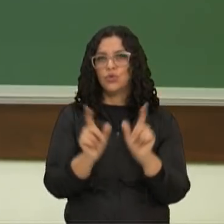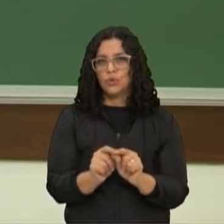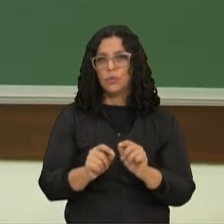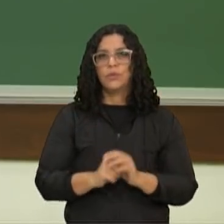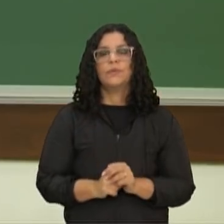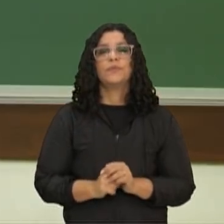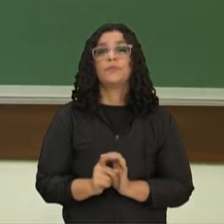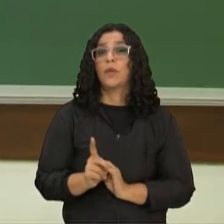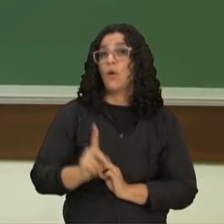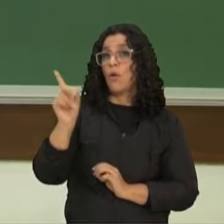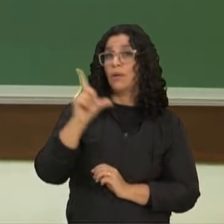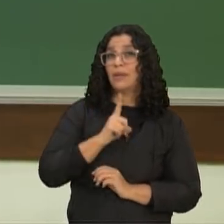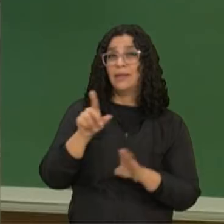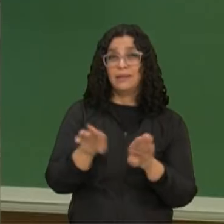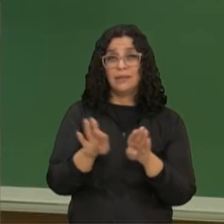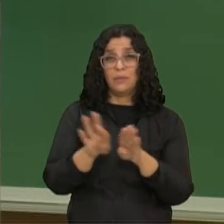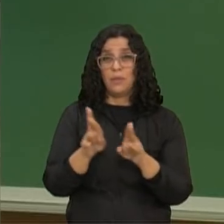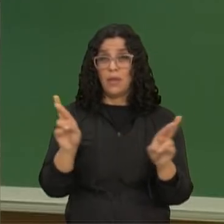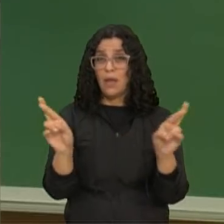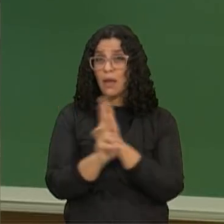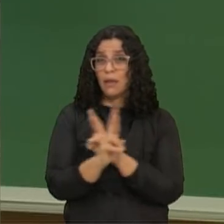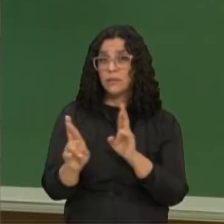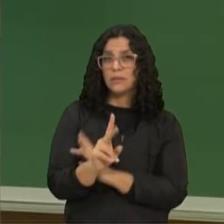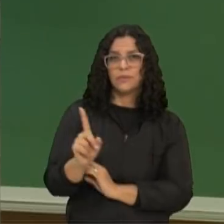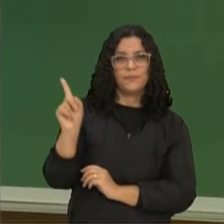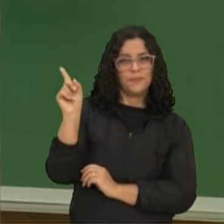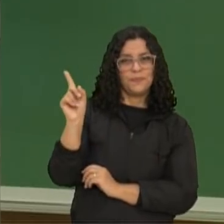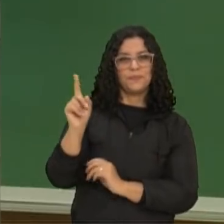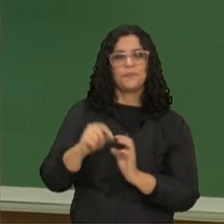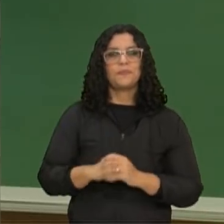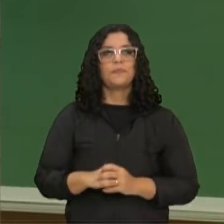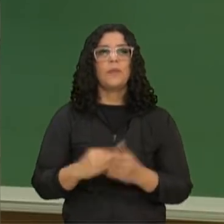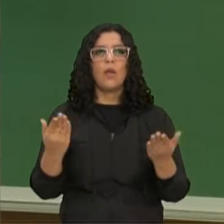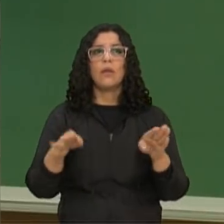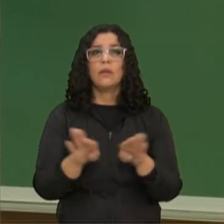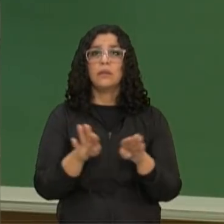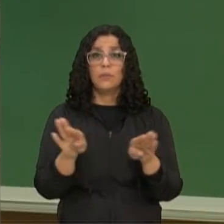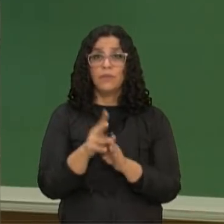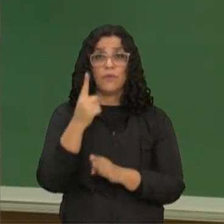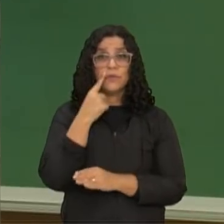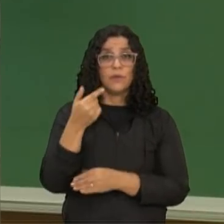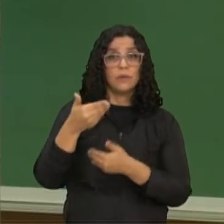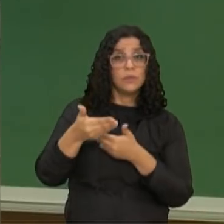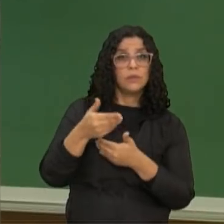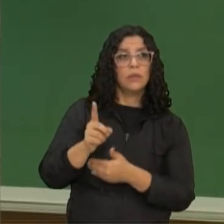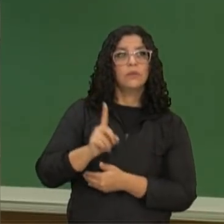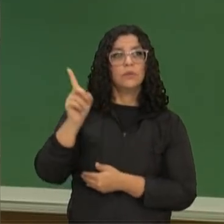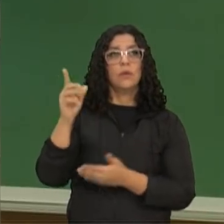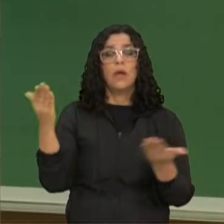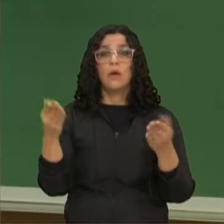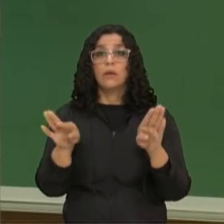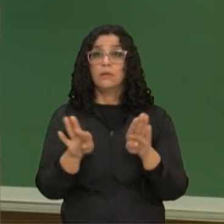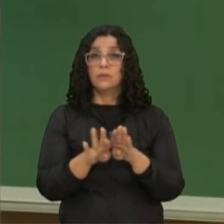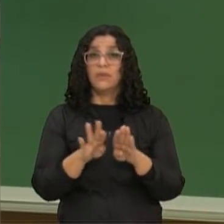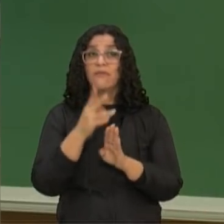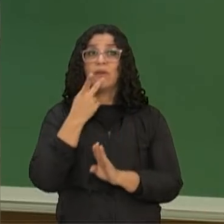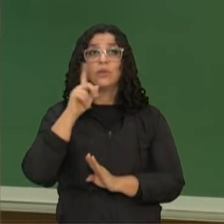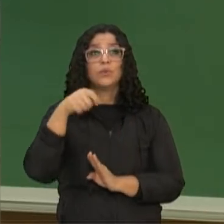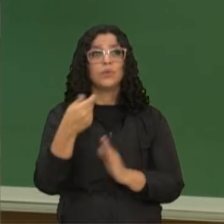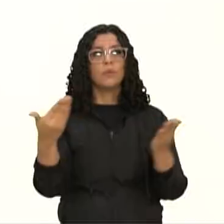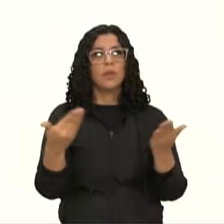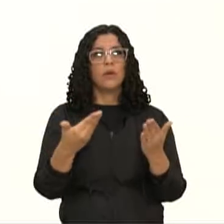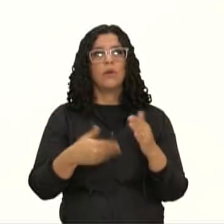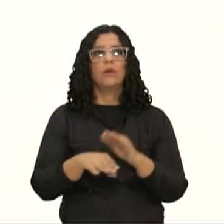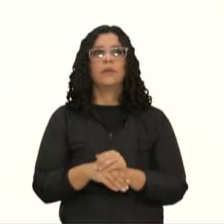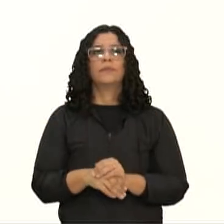reduzindo. E é o que temos aqui como correspondência, certo? Então, vamos ali até a nossa próxima tela. Então, aqui, ó, o que podemos